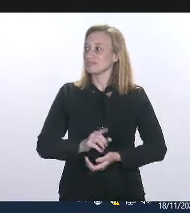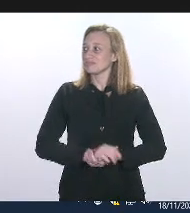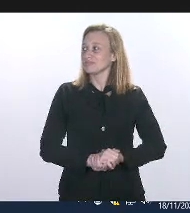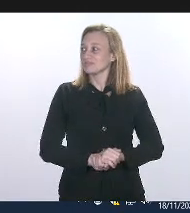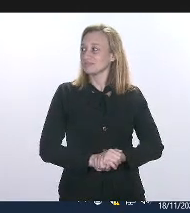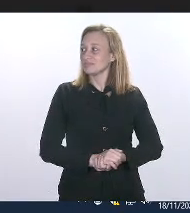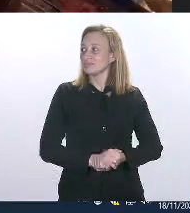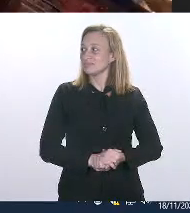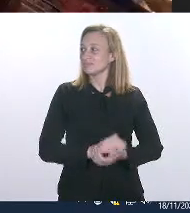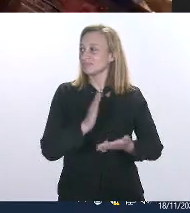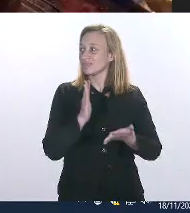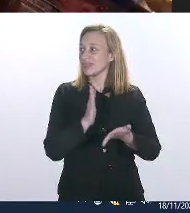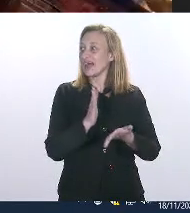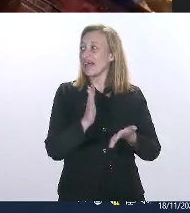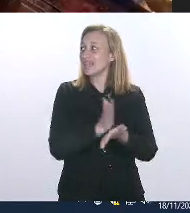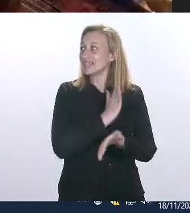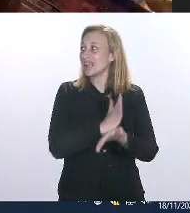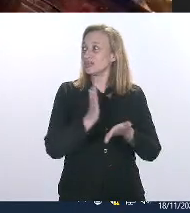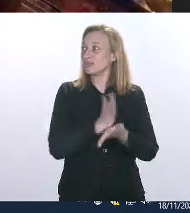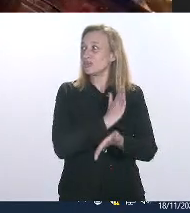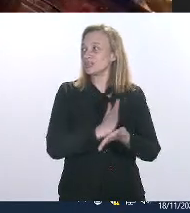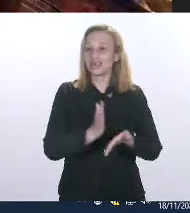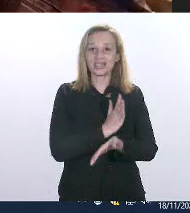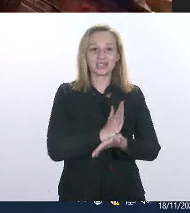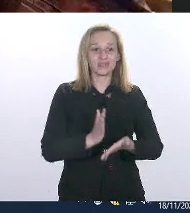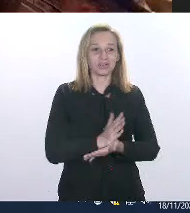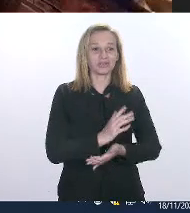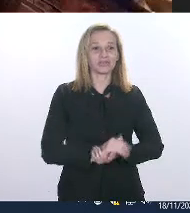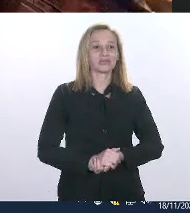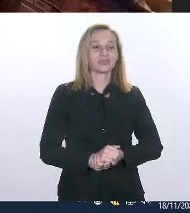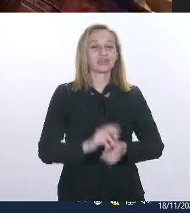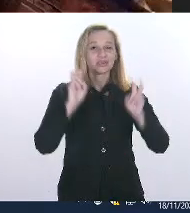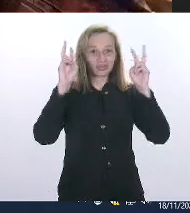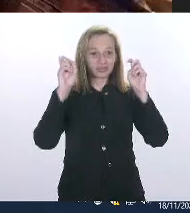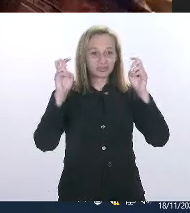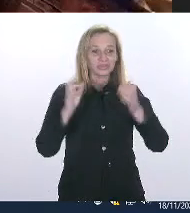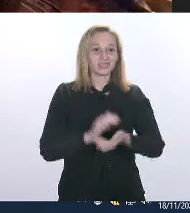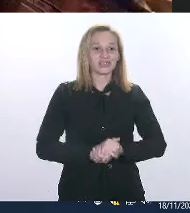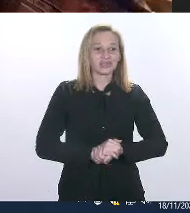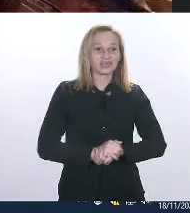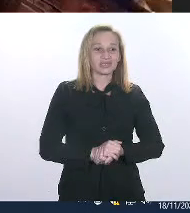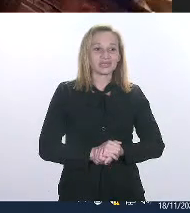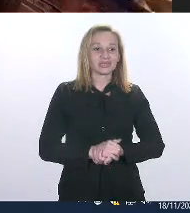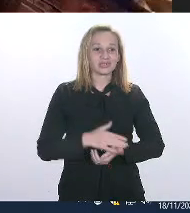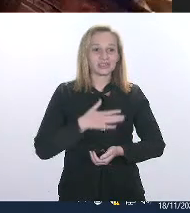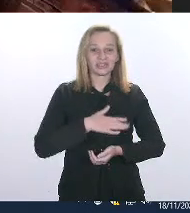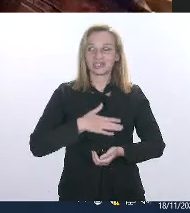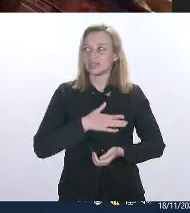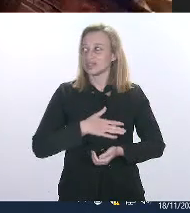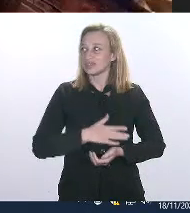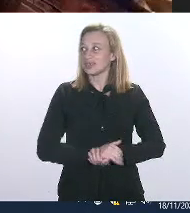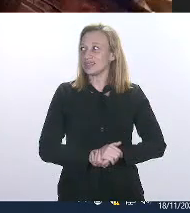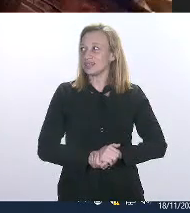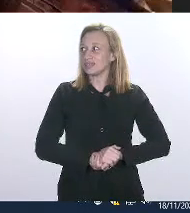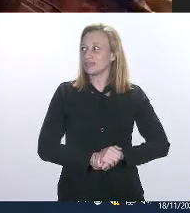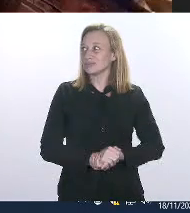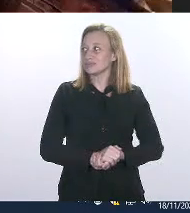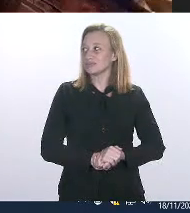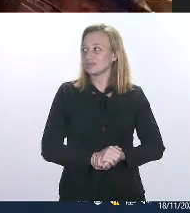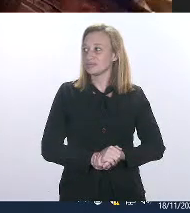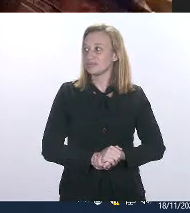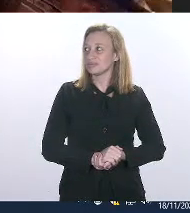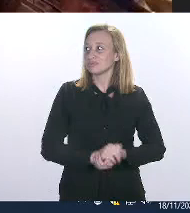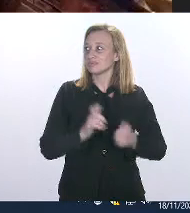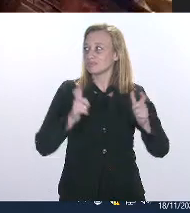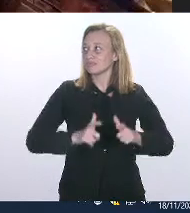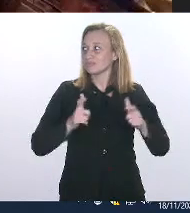quando alguns assuntos são de grande relevância para mim, eu gosto muito de usar aqui a tribuna, que é um local que eu me sinto